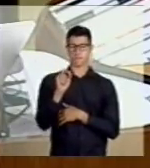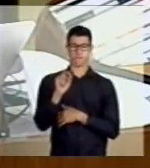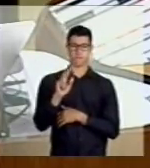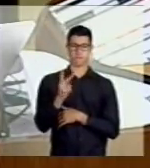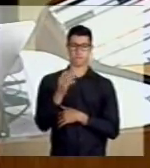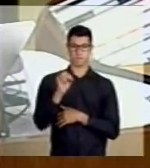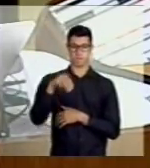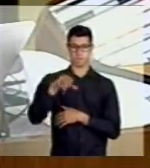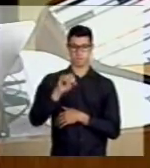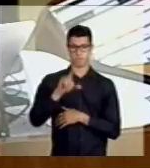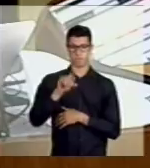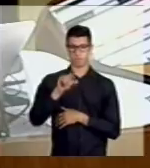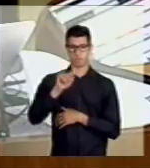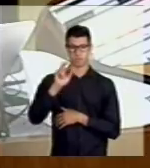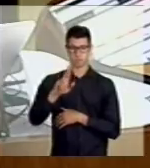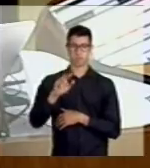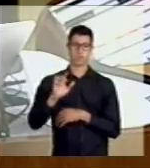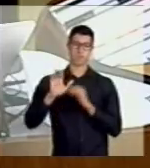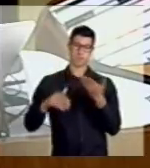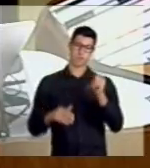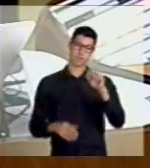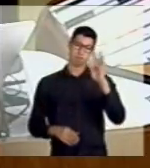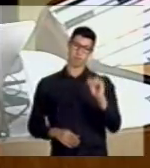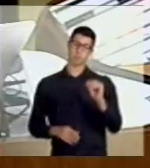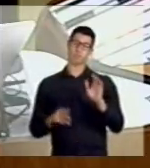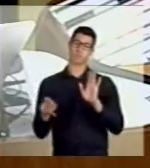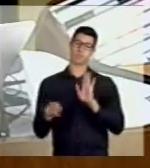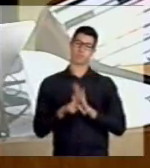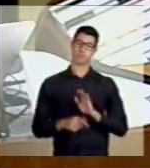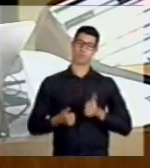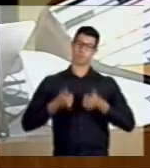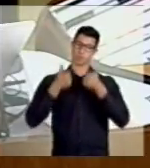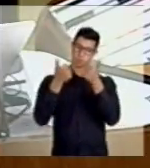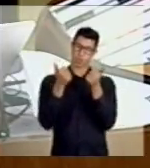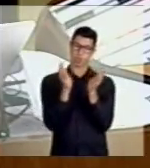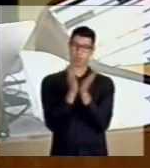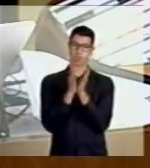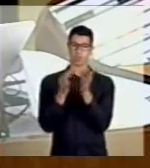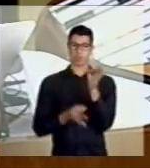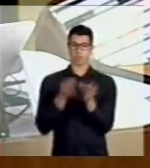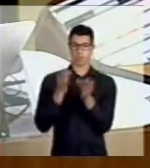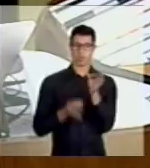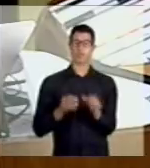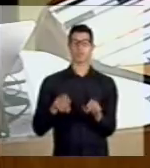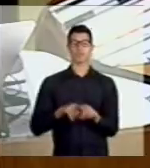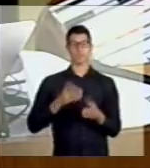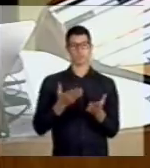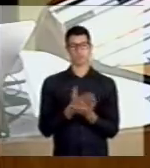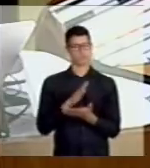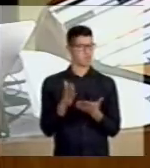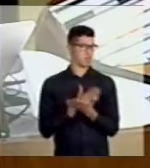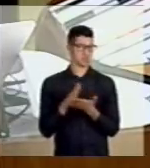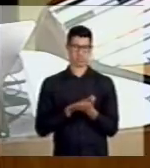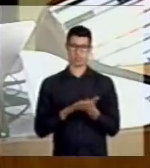o homologa. Ao homologar um ato compositivo celebrado entre as partes, o juiz não soluciona questão